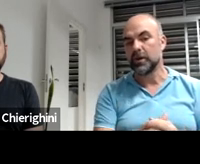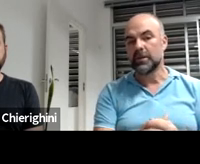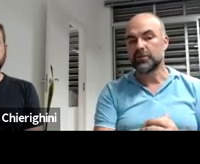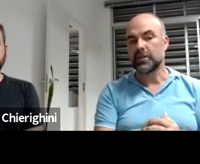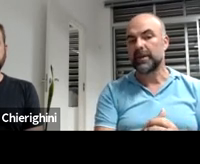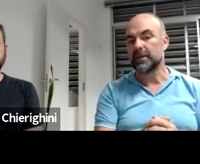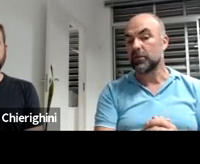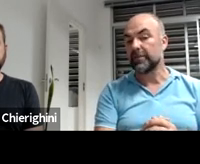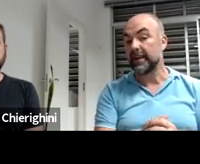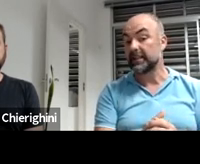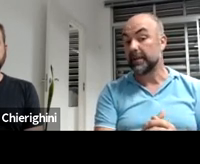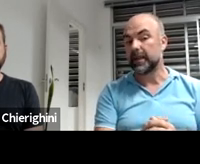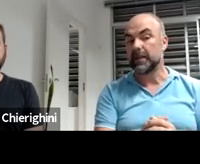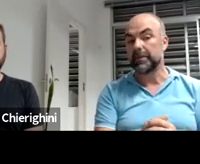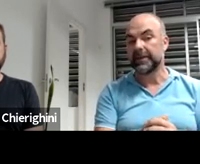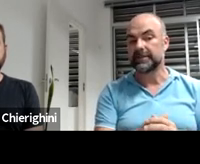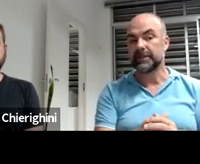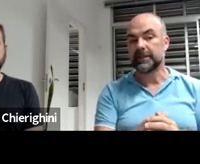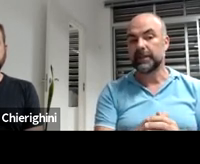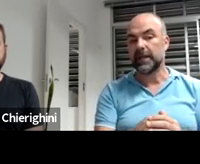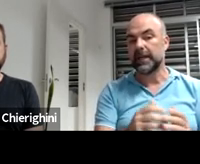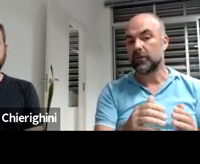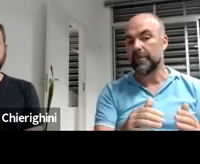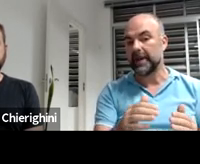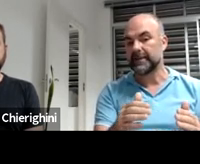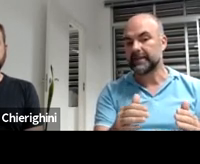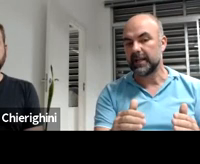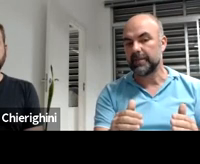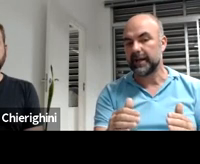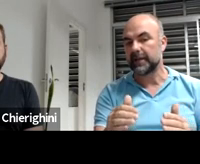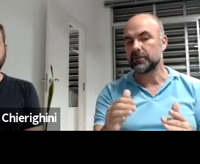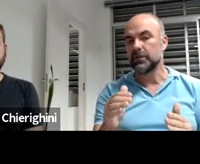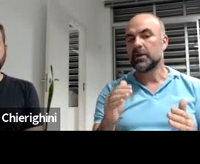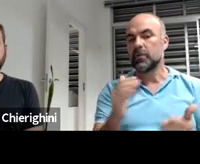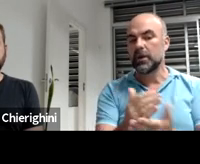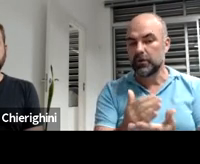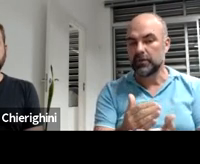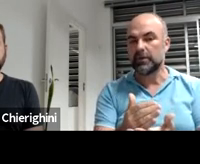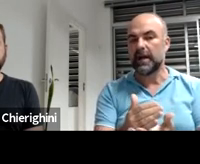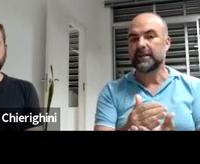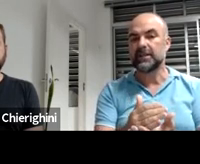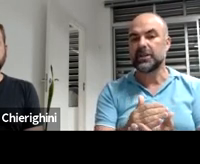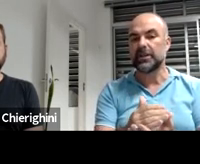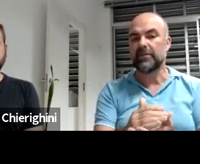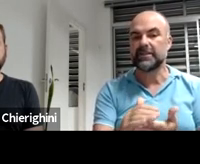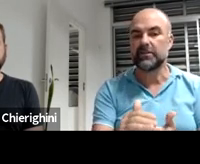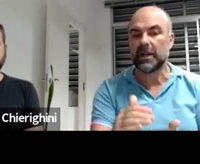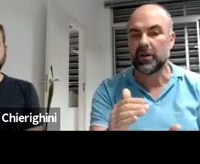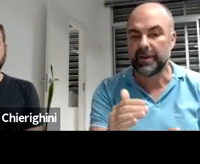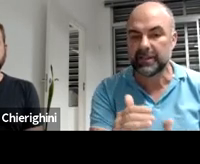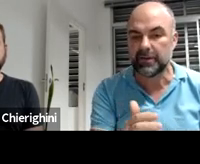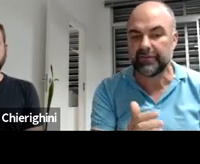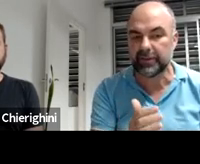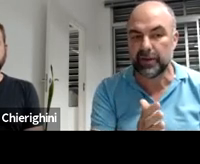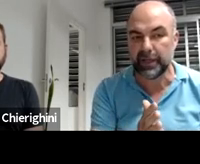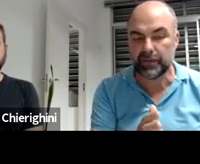azul, justamente a curva S da pequena empresa, né? Ela começa lá embaixo, quando atinge a inovação, que ela